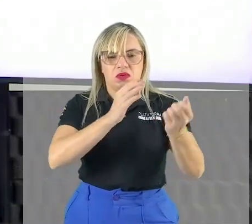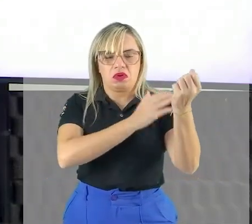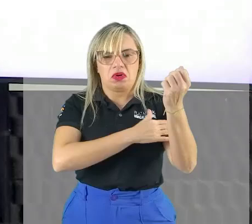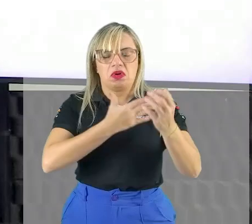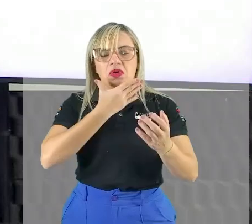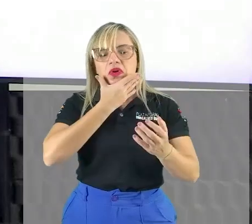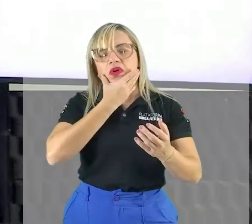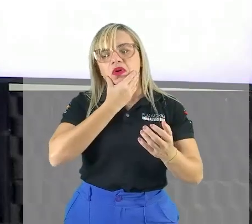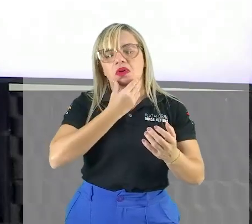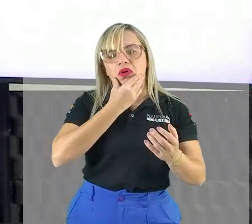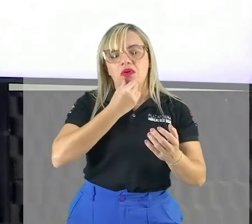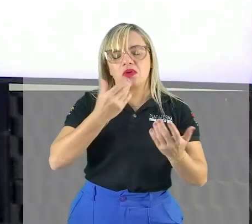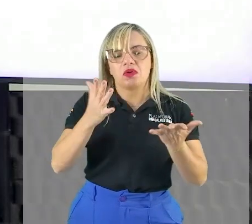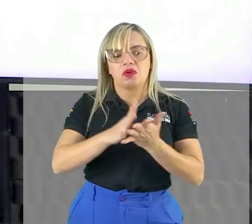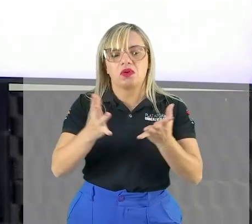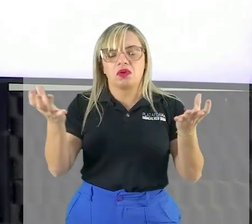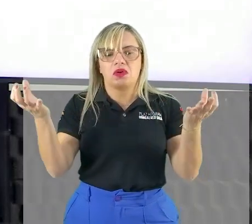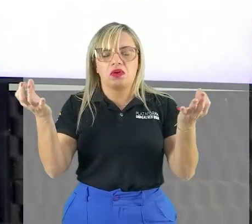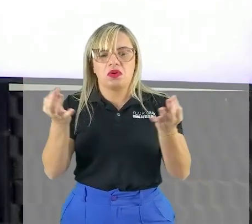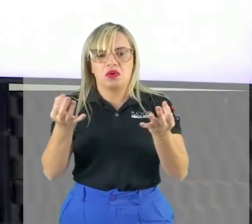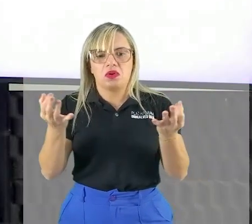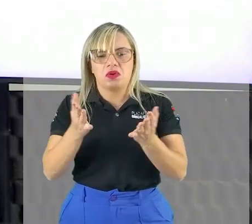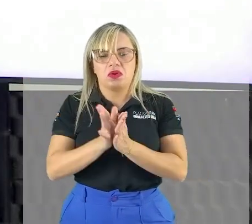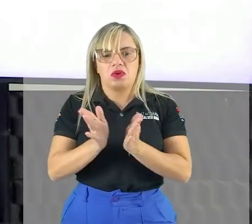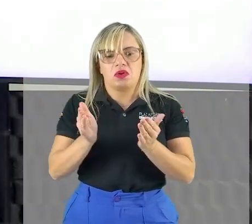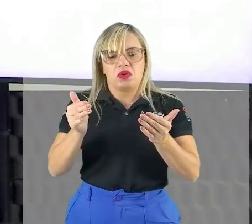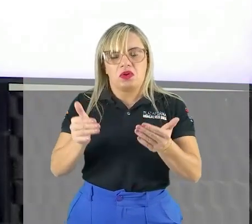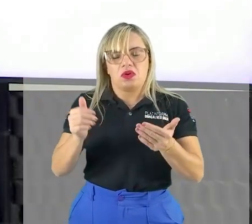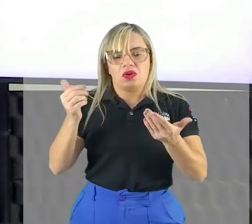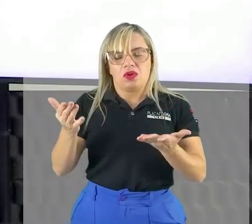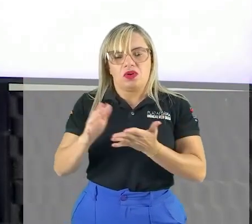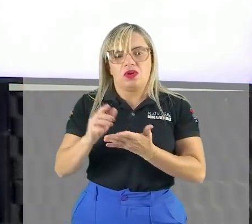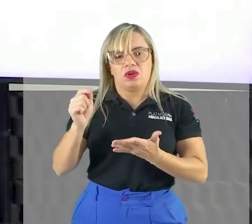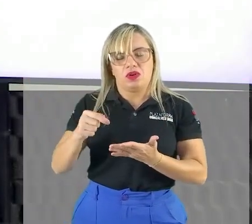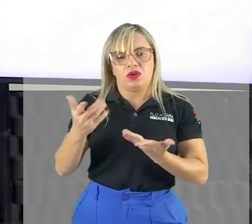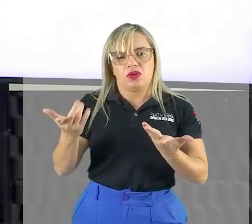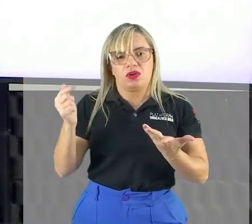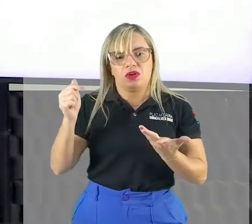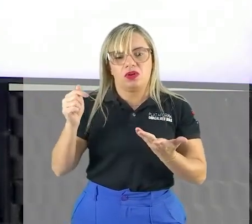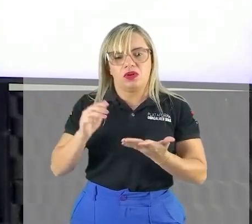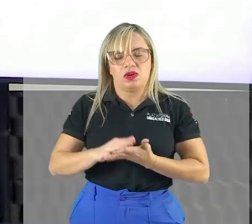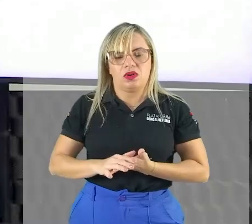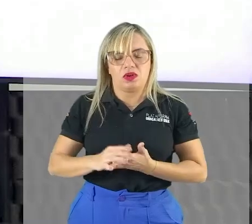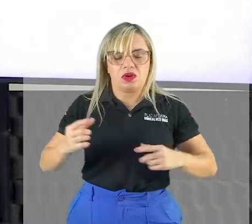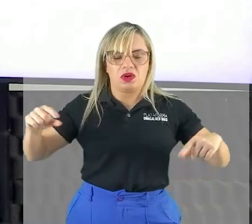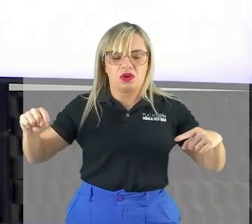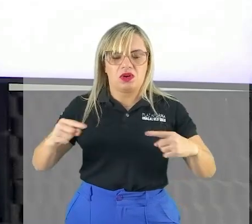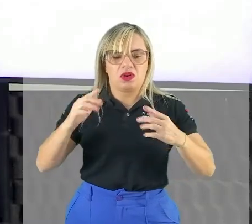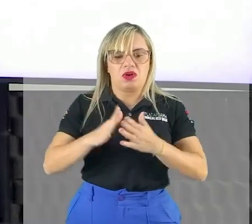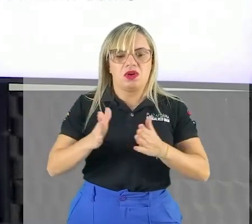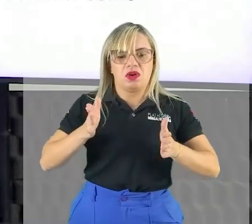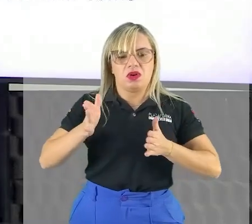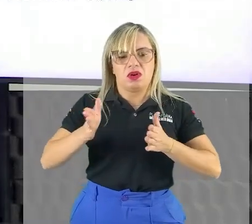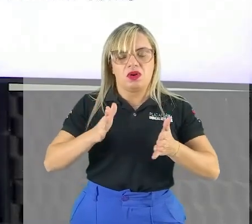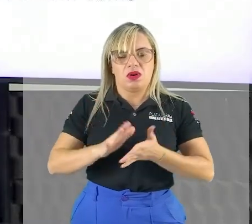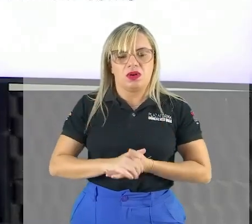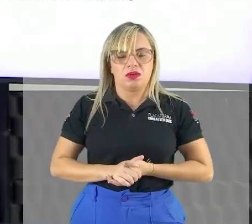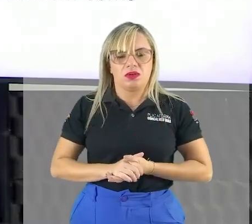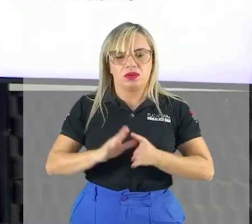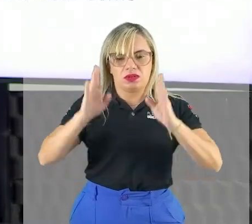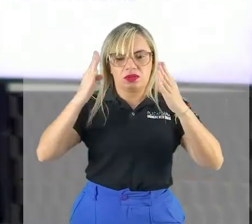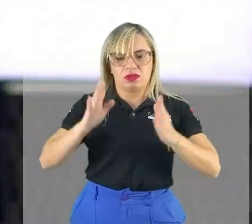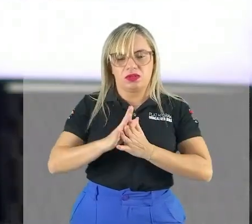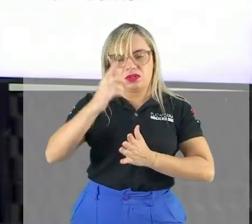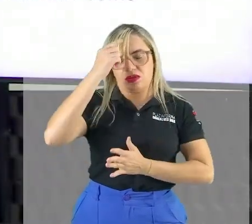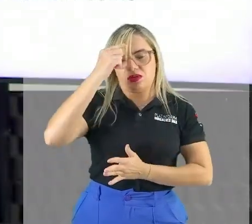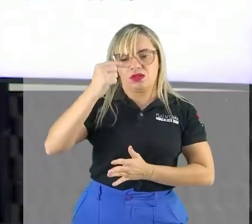homem ali que está sem trajes. Então isso, de uma certa maneira, ataca aquele período. Vamos lá. A análise